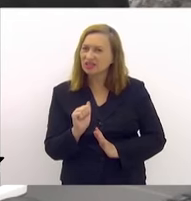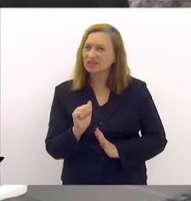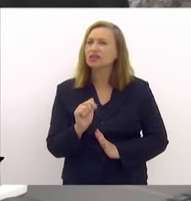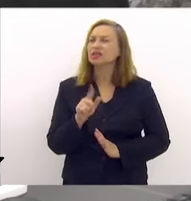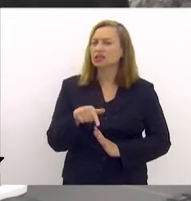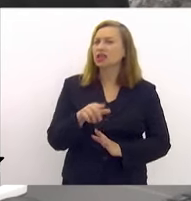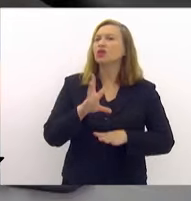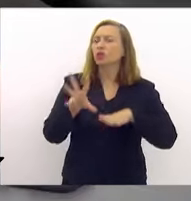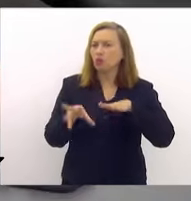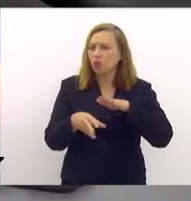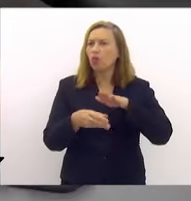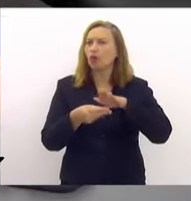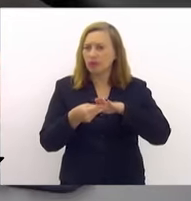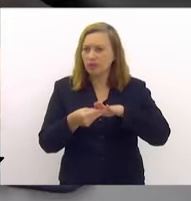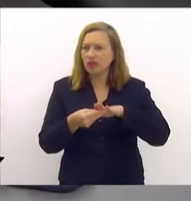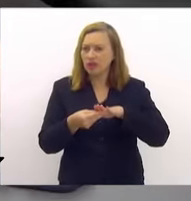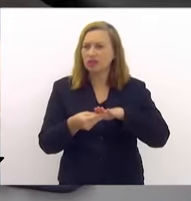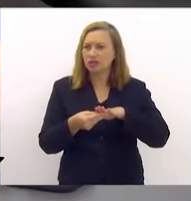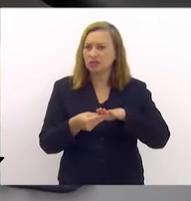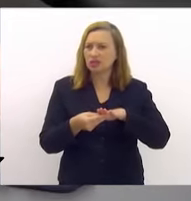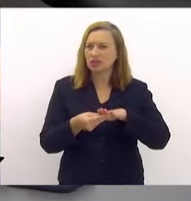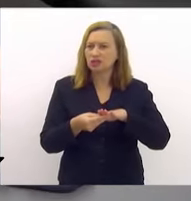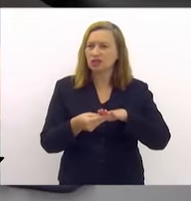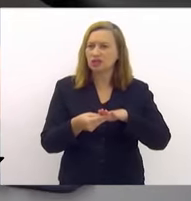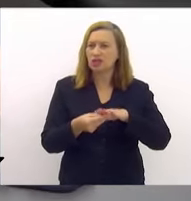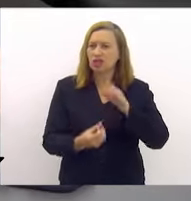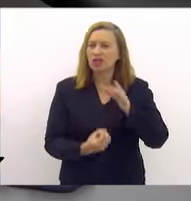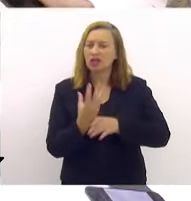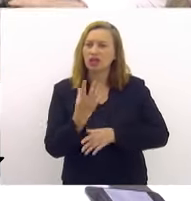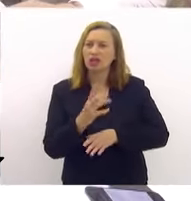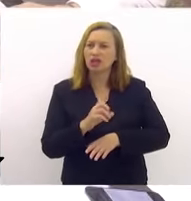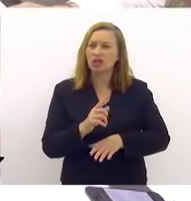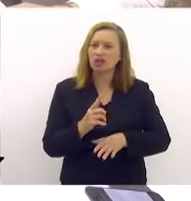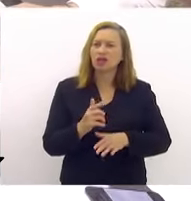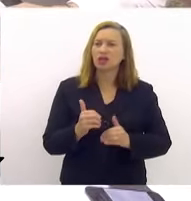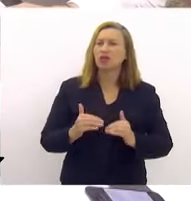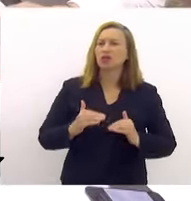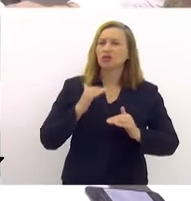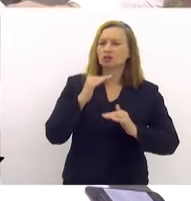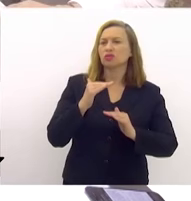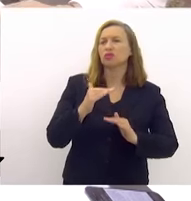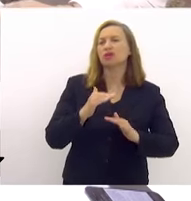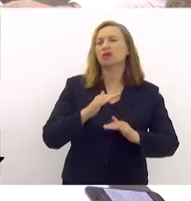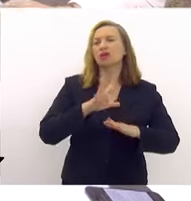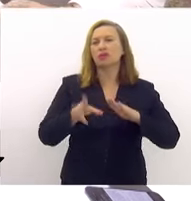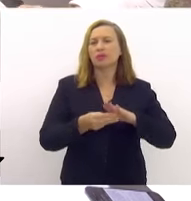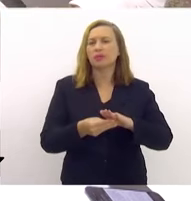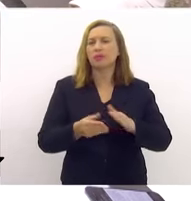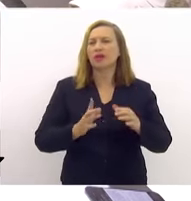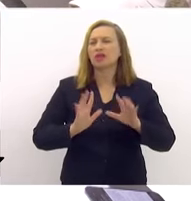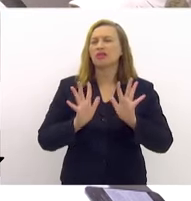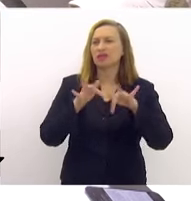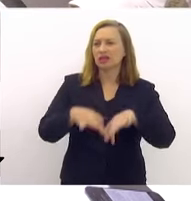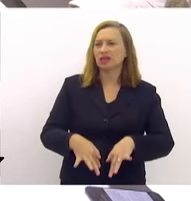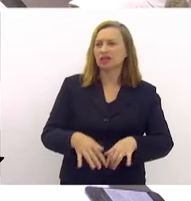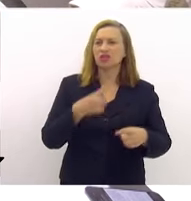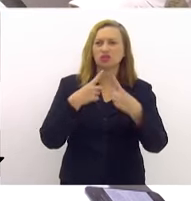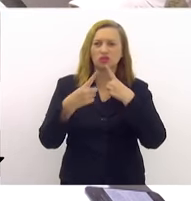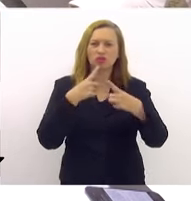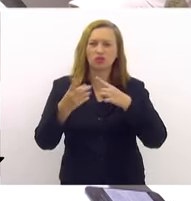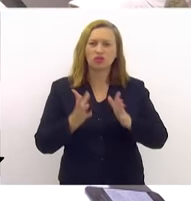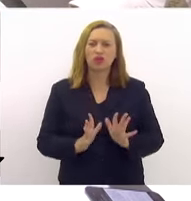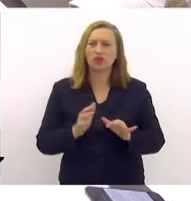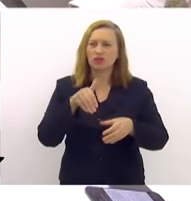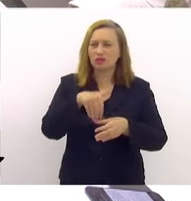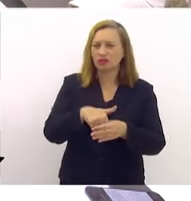com emenda, e aí faz a emenda supressiva. Exatamente. Perfeito. Então, encerrada a discussão, em votação, novo parecer